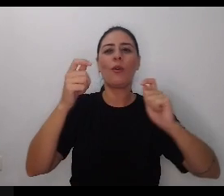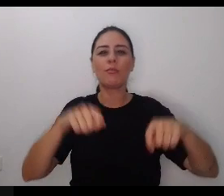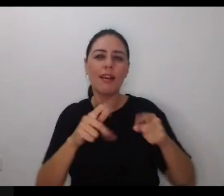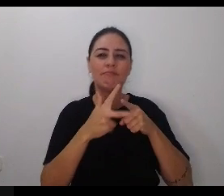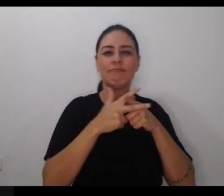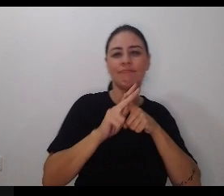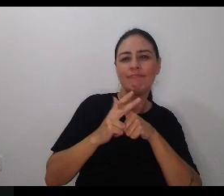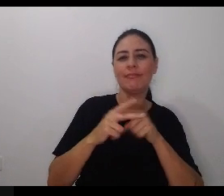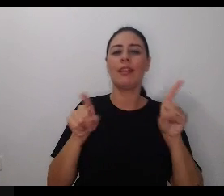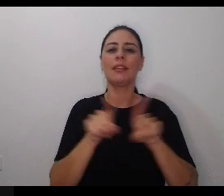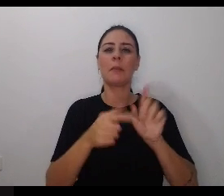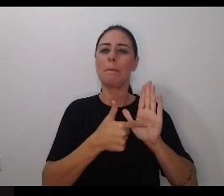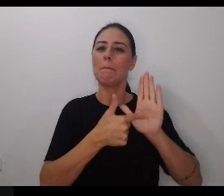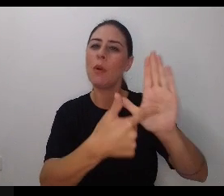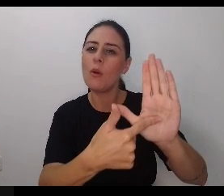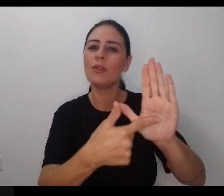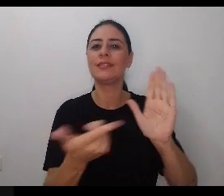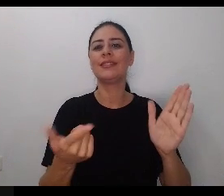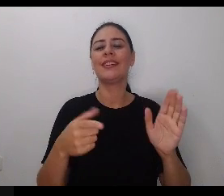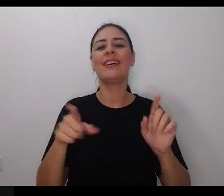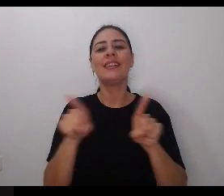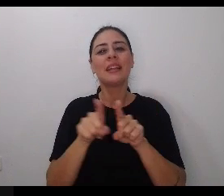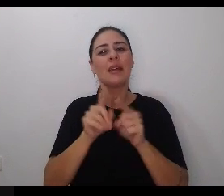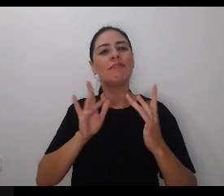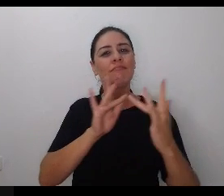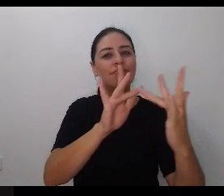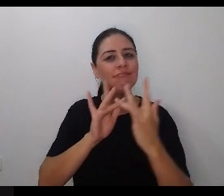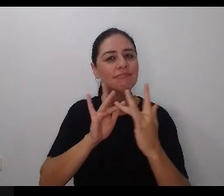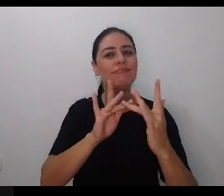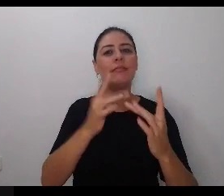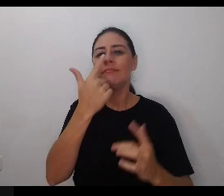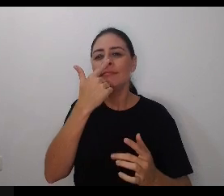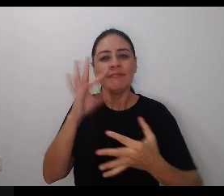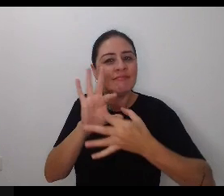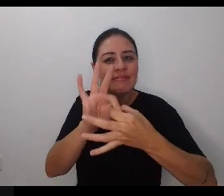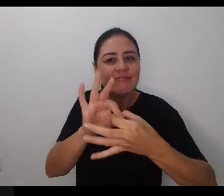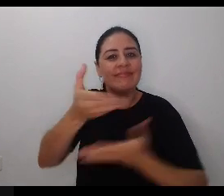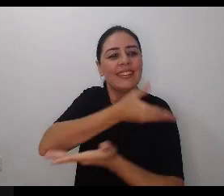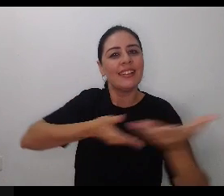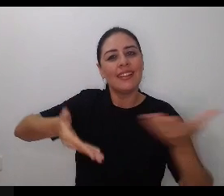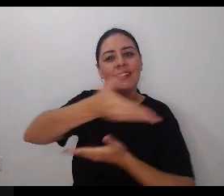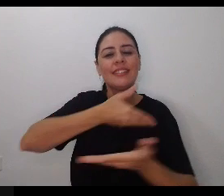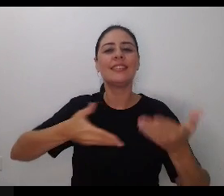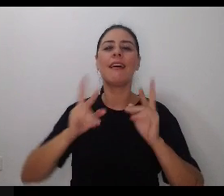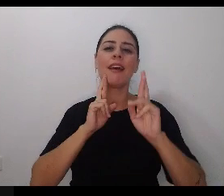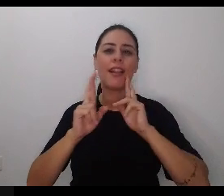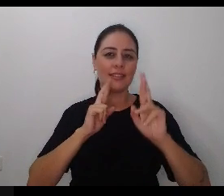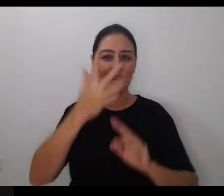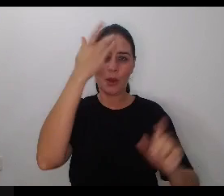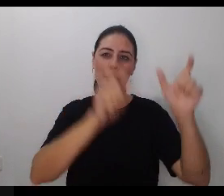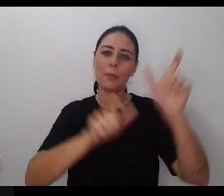emoções, de se regular, de expressar essas emoções, formar vínculos, relações com outras pessoas que